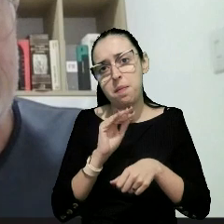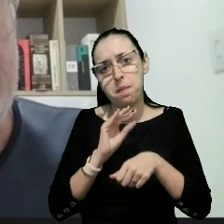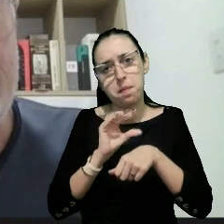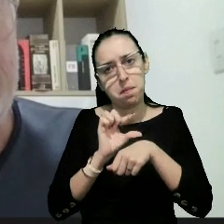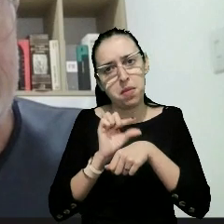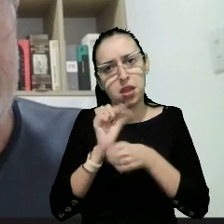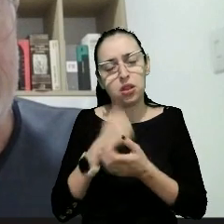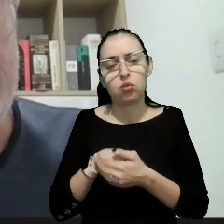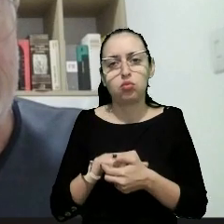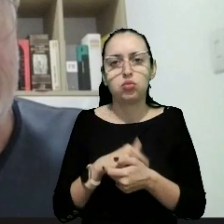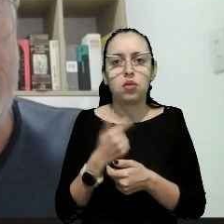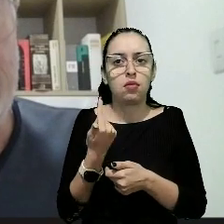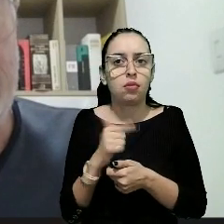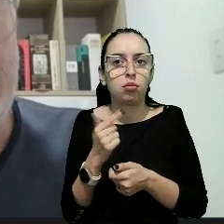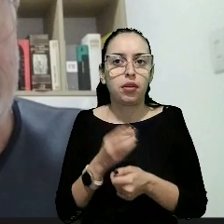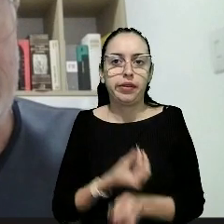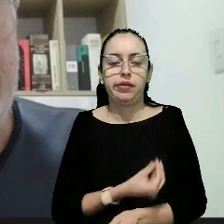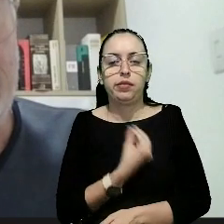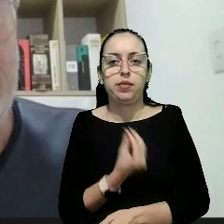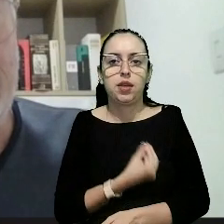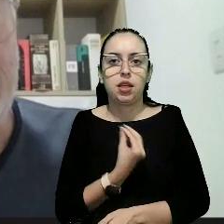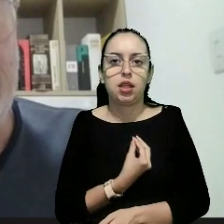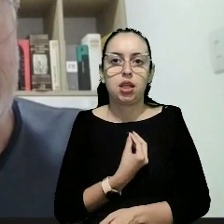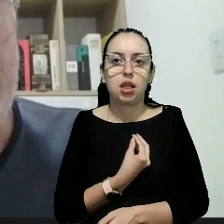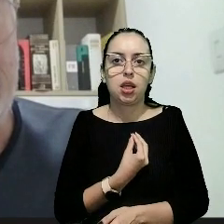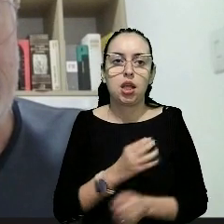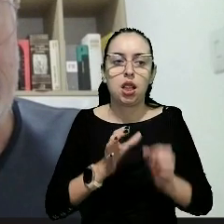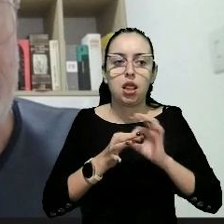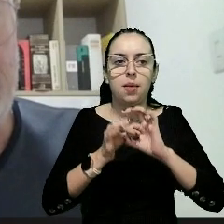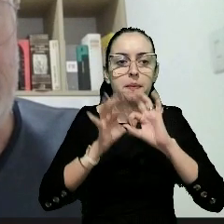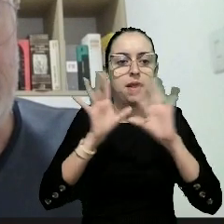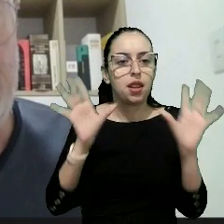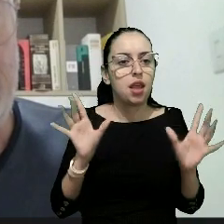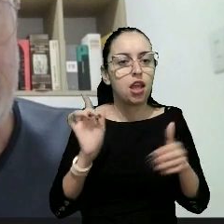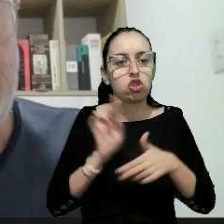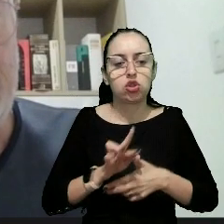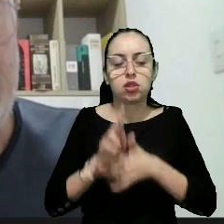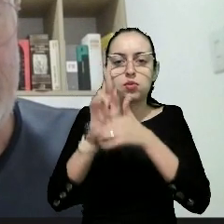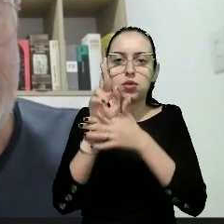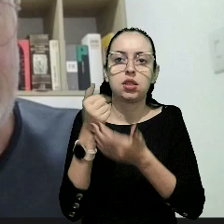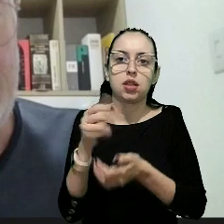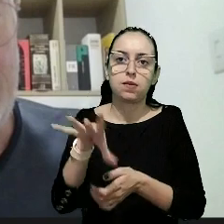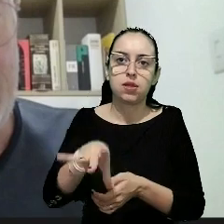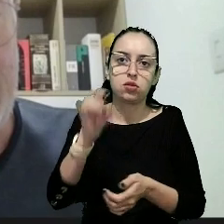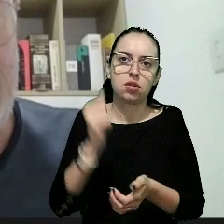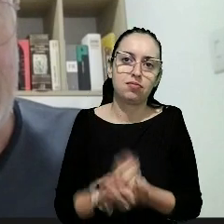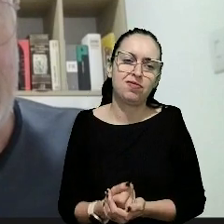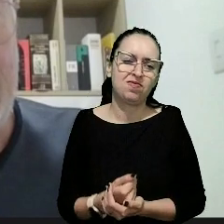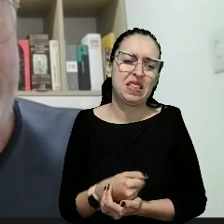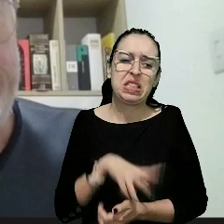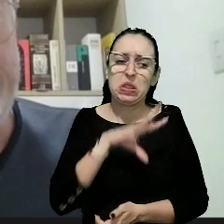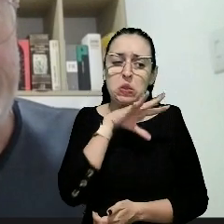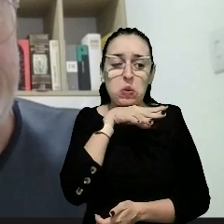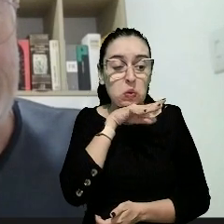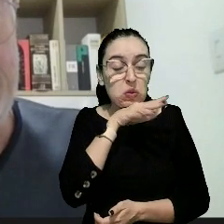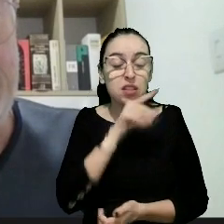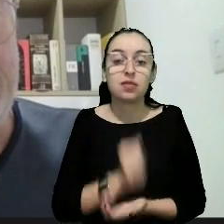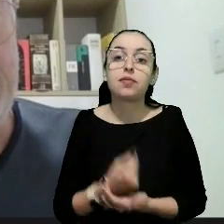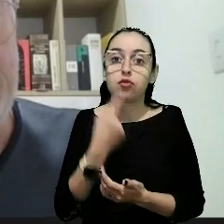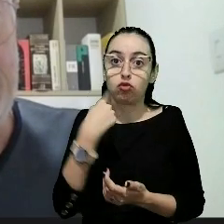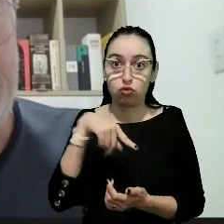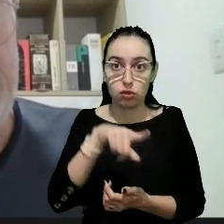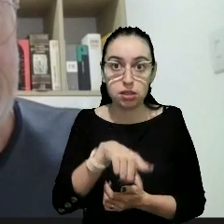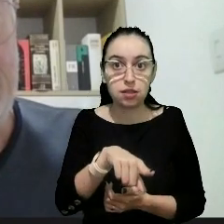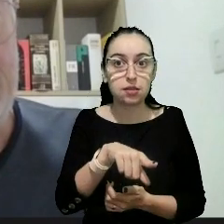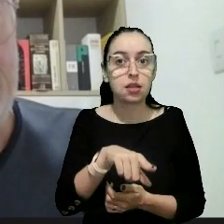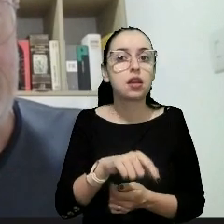menos. Não, não tem vida, não tem autonomia para escolher, é